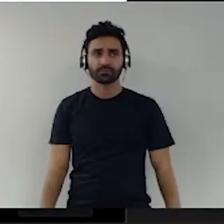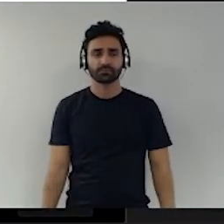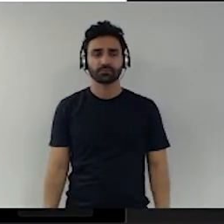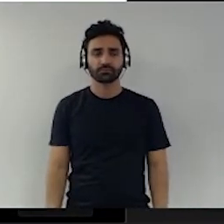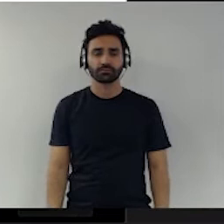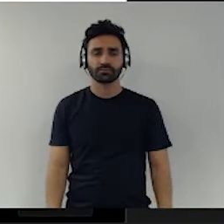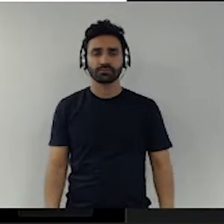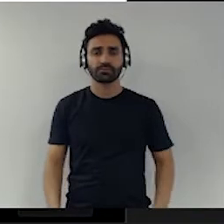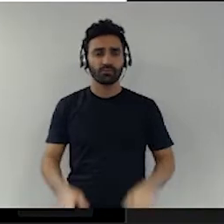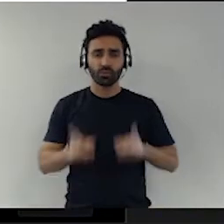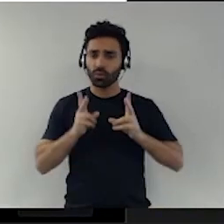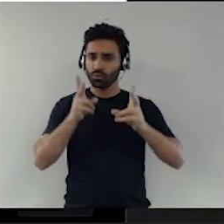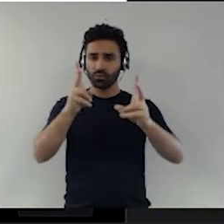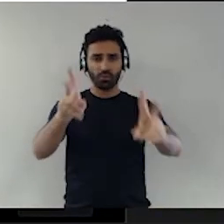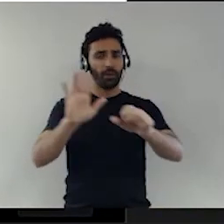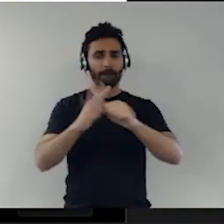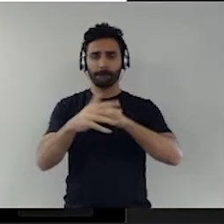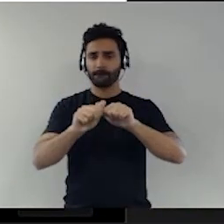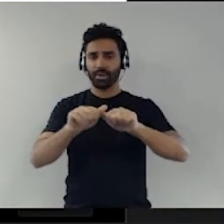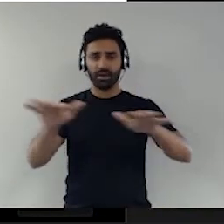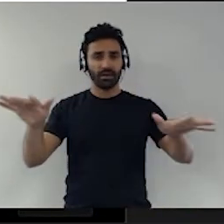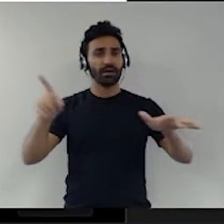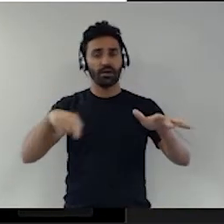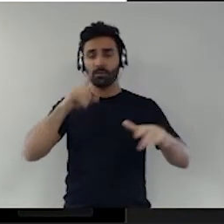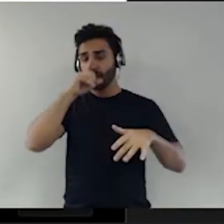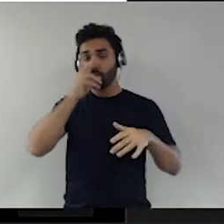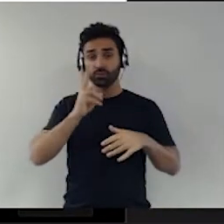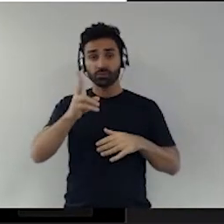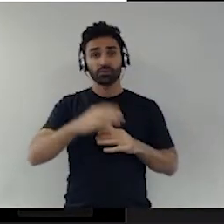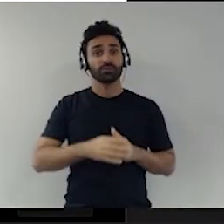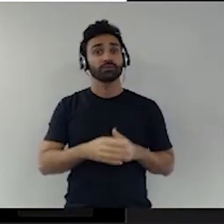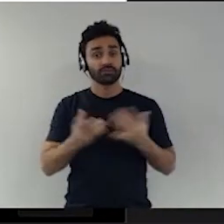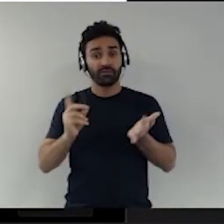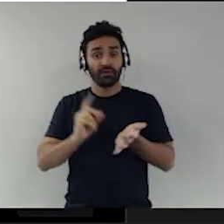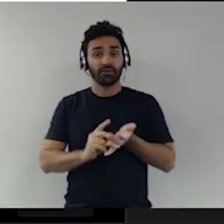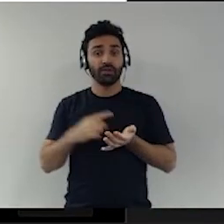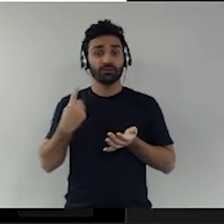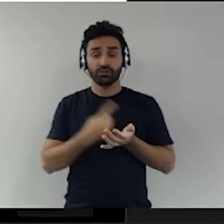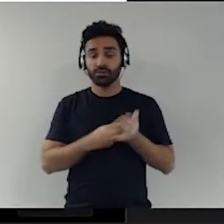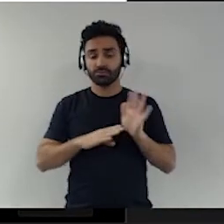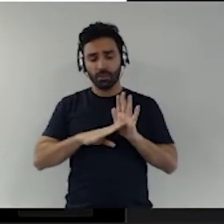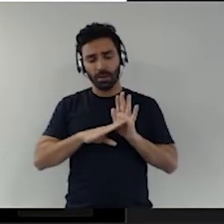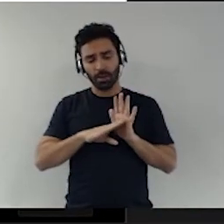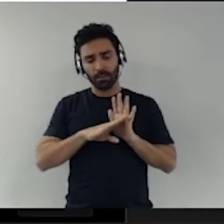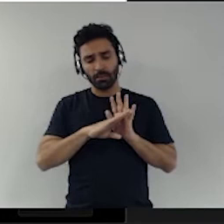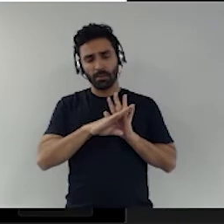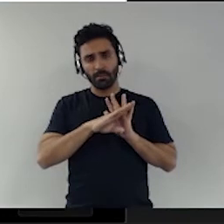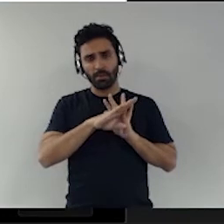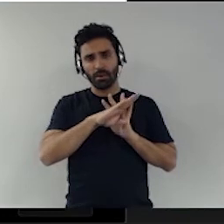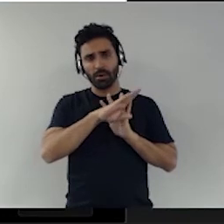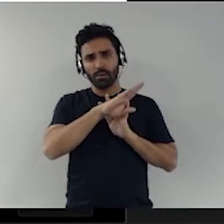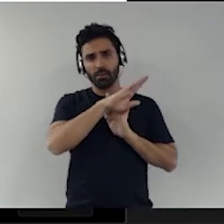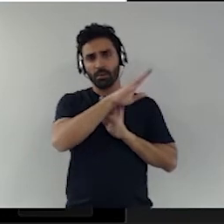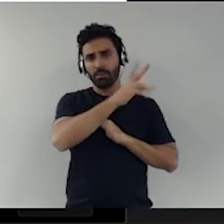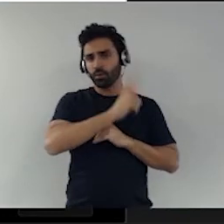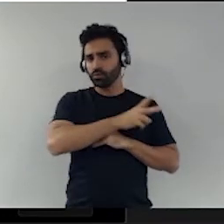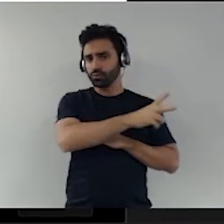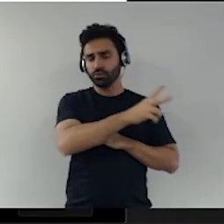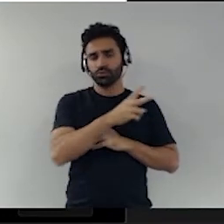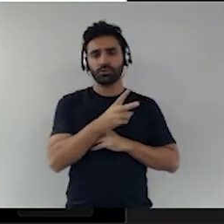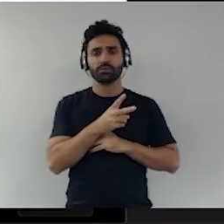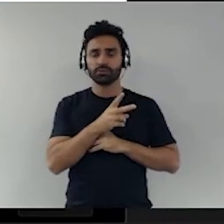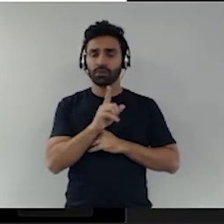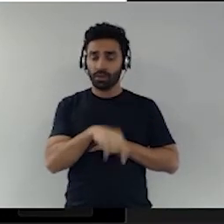nessa pandemia é bastante alto. E a gente continua em curva pandêmica. Essa é a